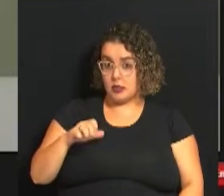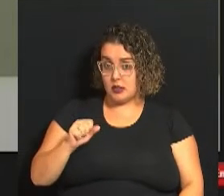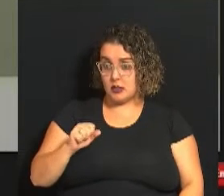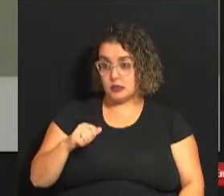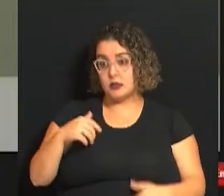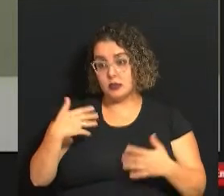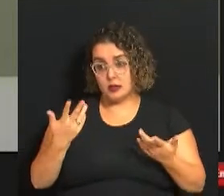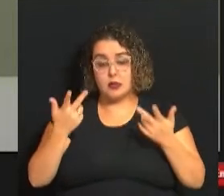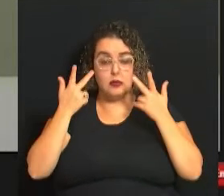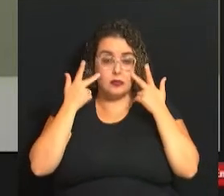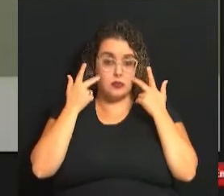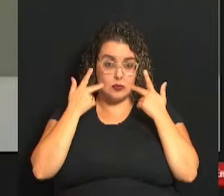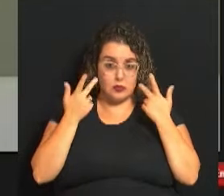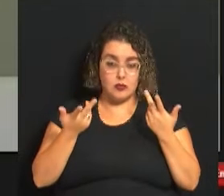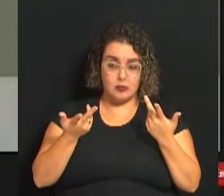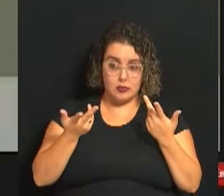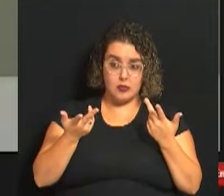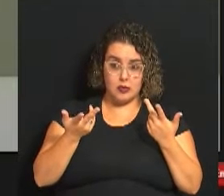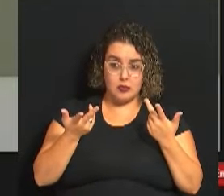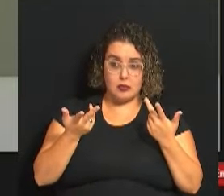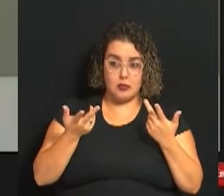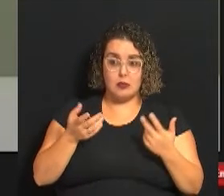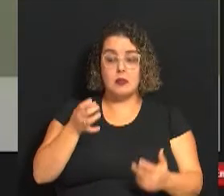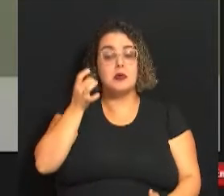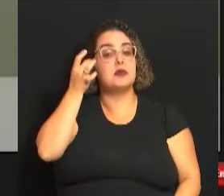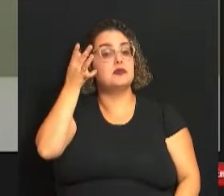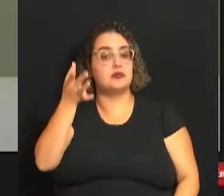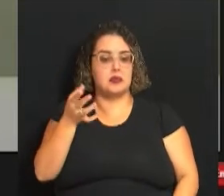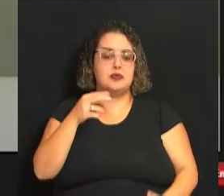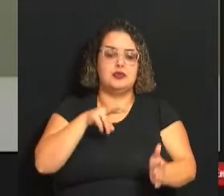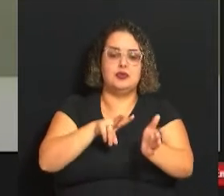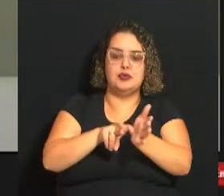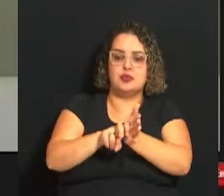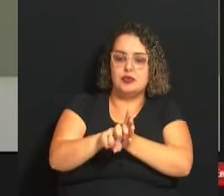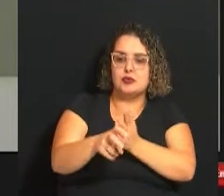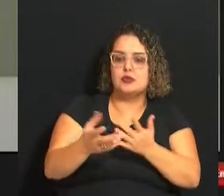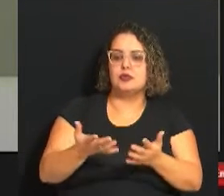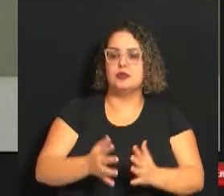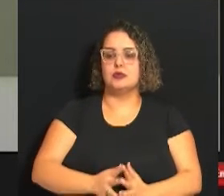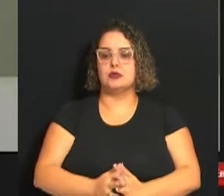eles são mais fáceis de ser diagnosticados pela sua